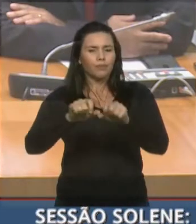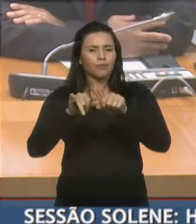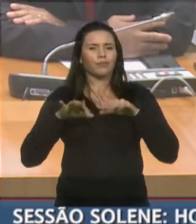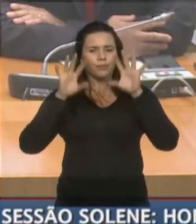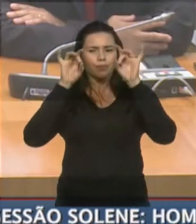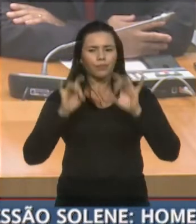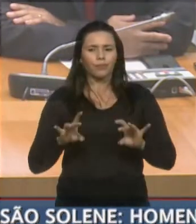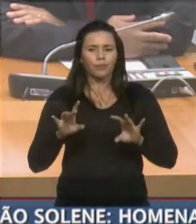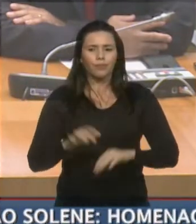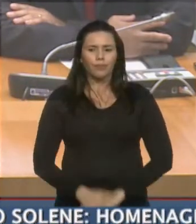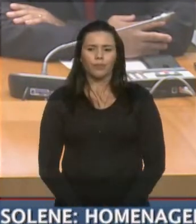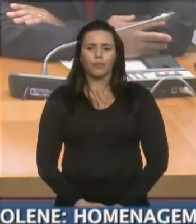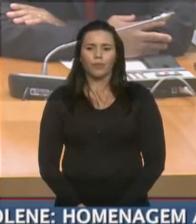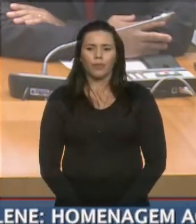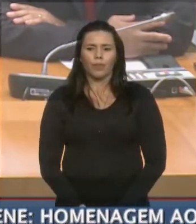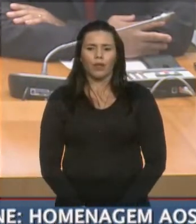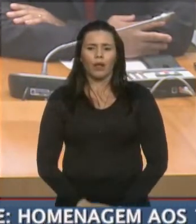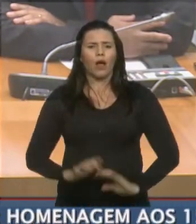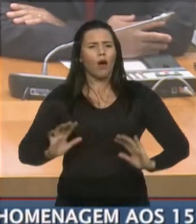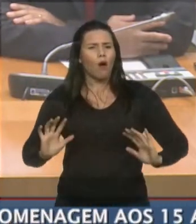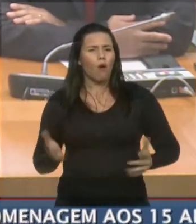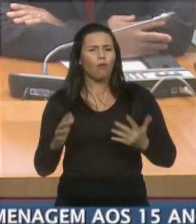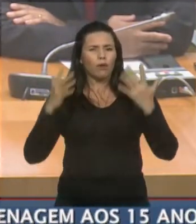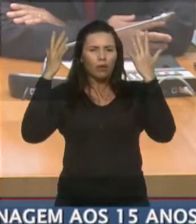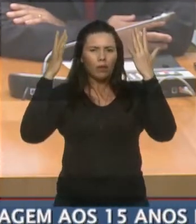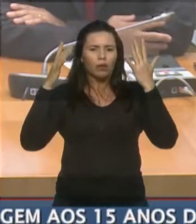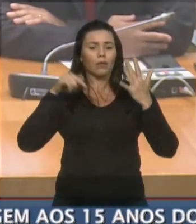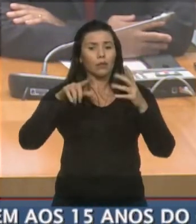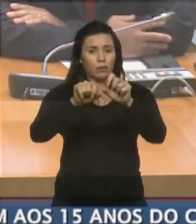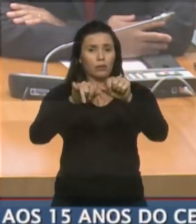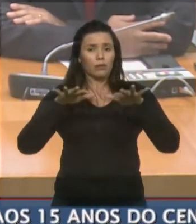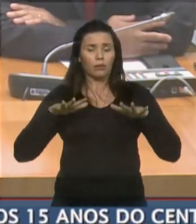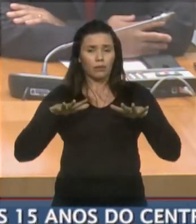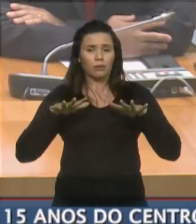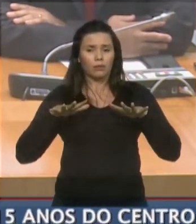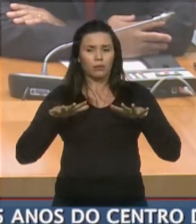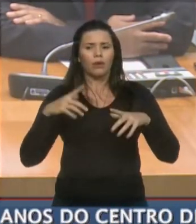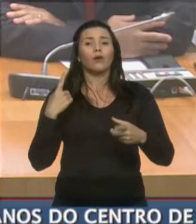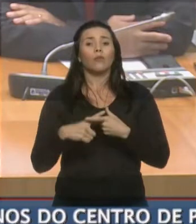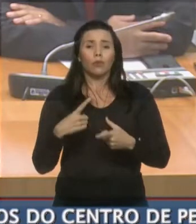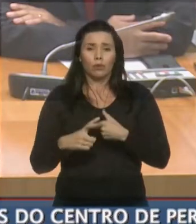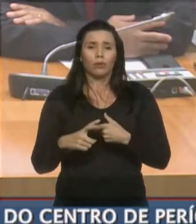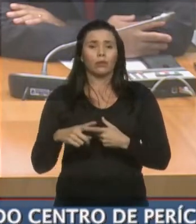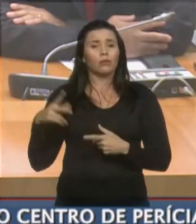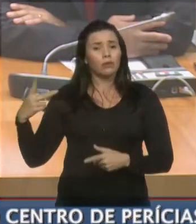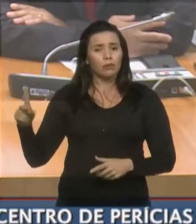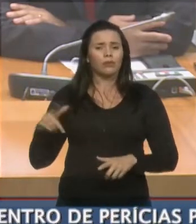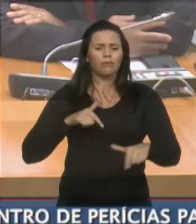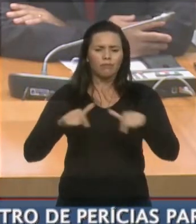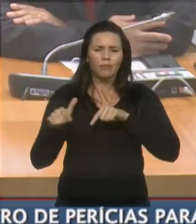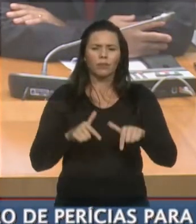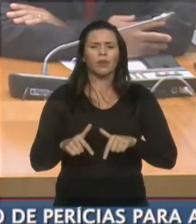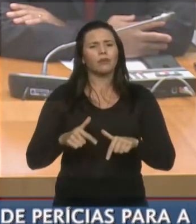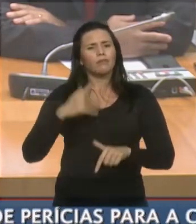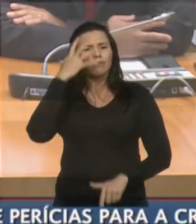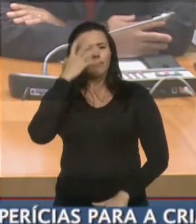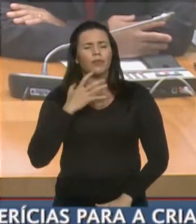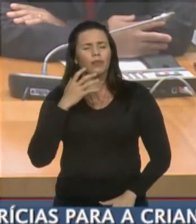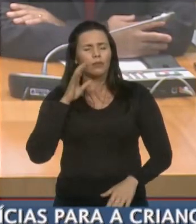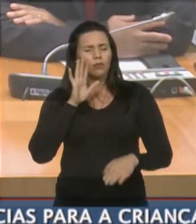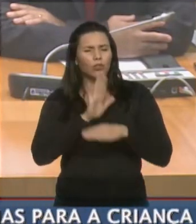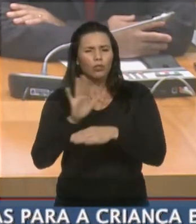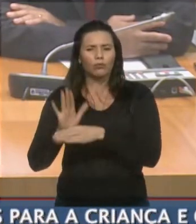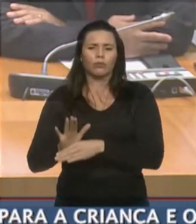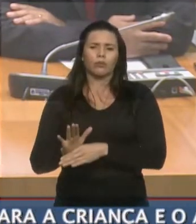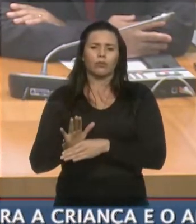foi ovacionado aqui neste plenário. Significa dizer que está fazendo um trabalho que está contribuindo e muito